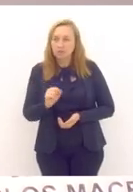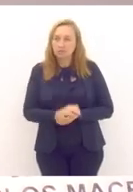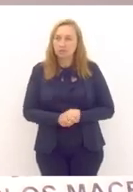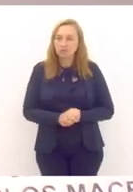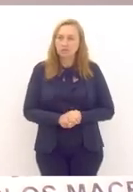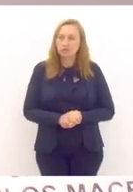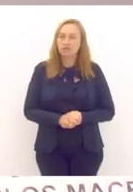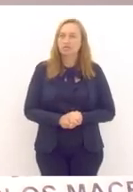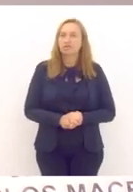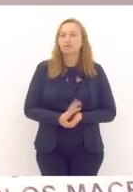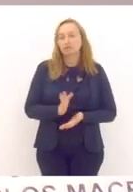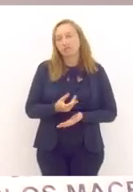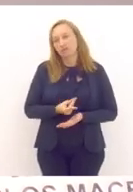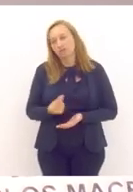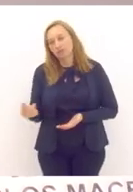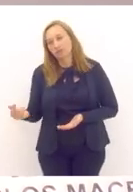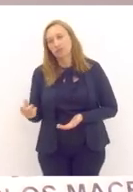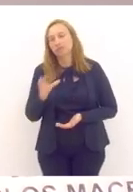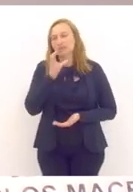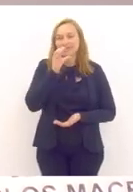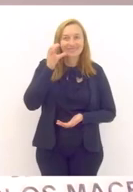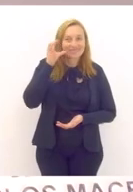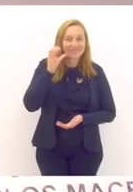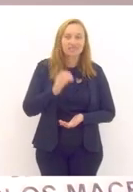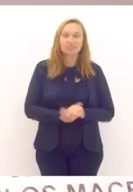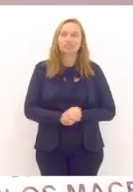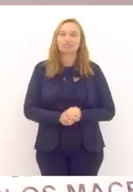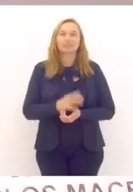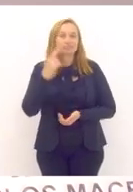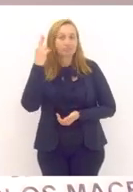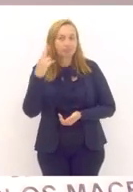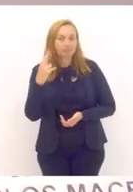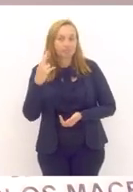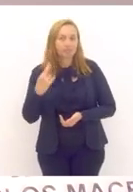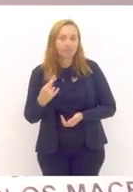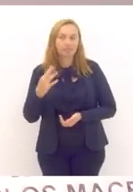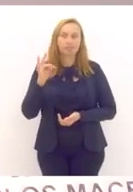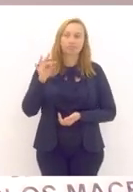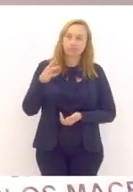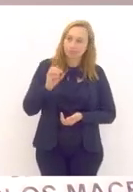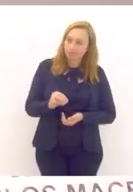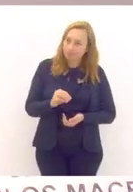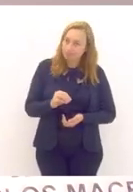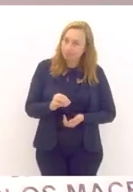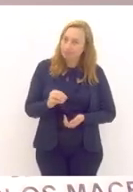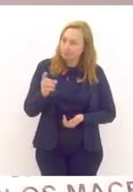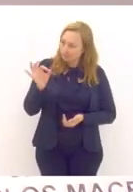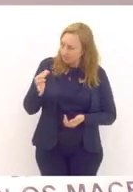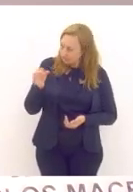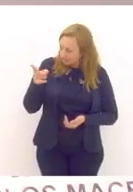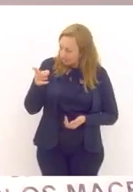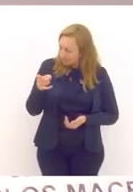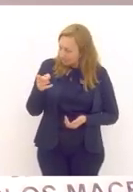pouco estava presente, Célia Jordão, deputado Renato Miranda, acertei teu nome, tá?